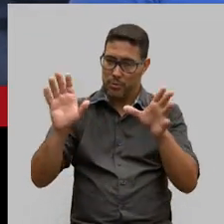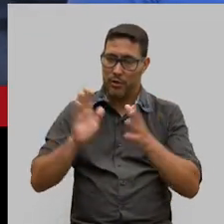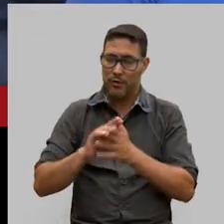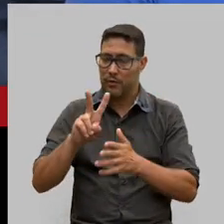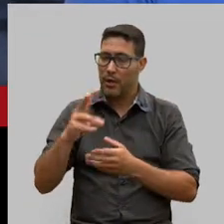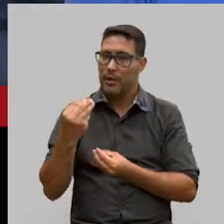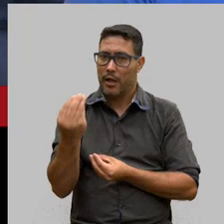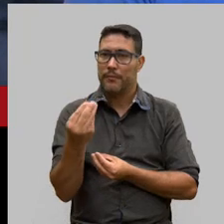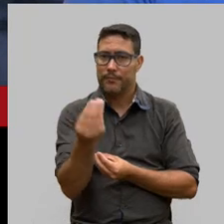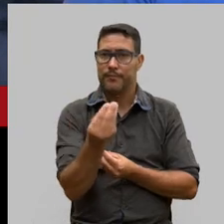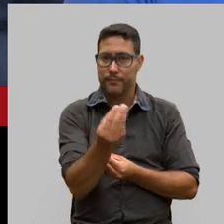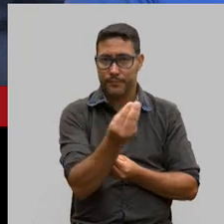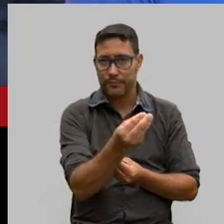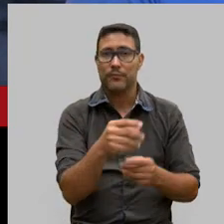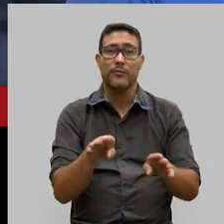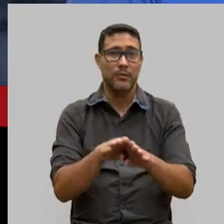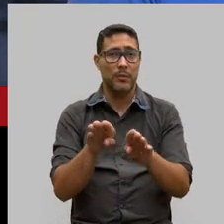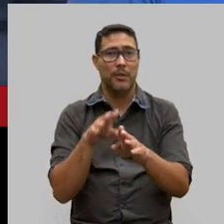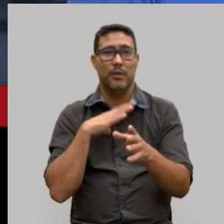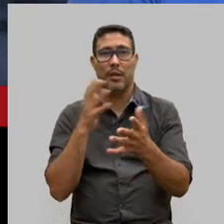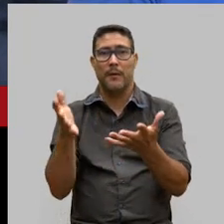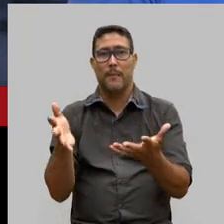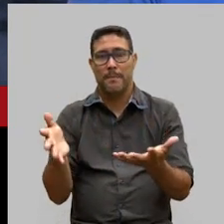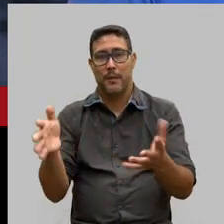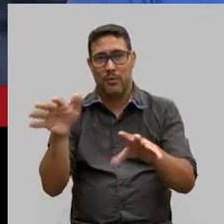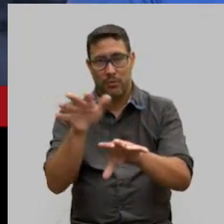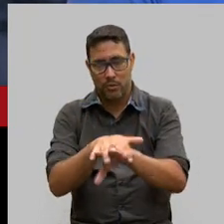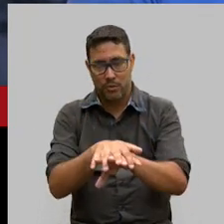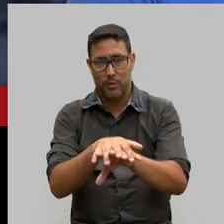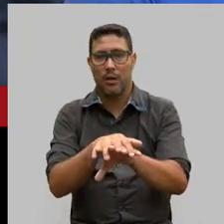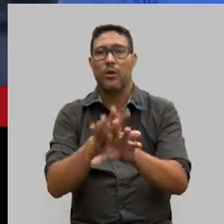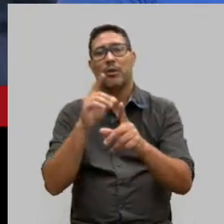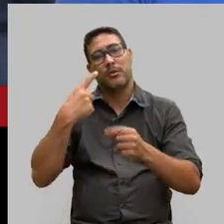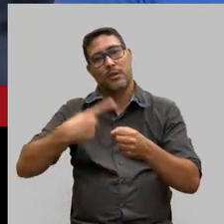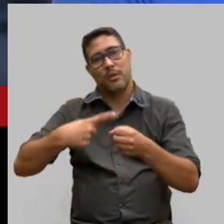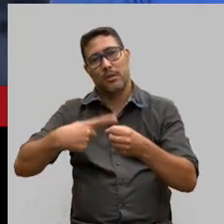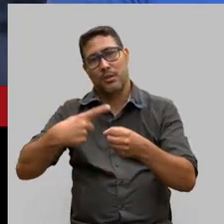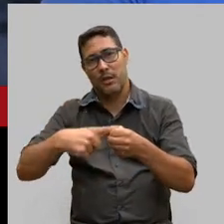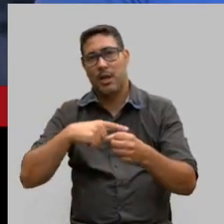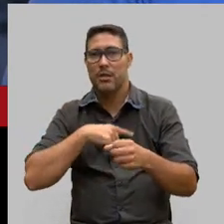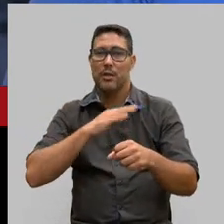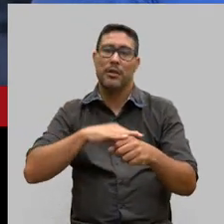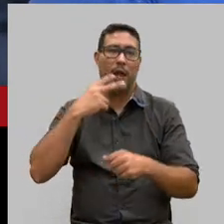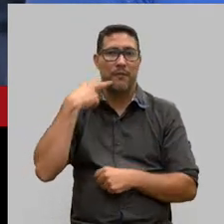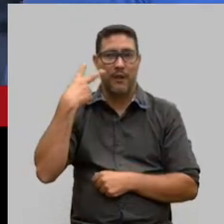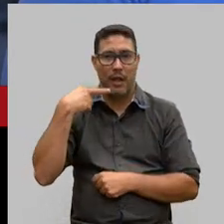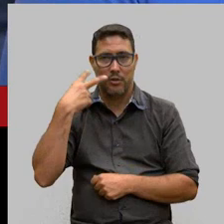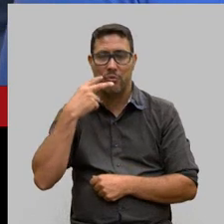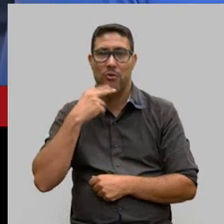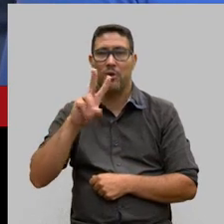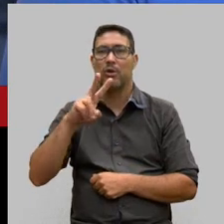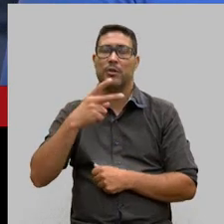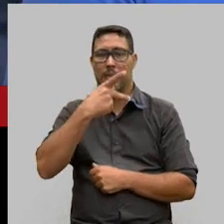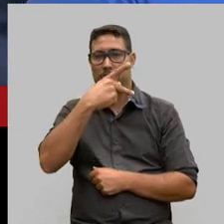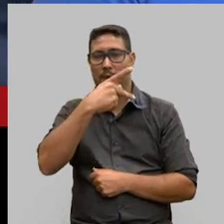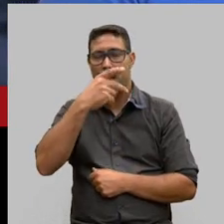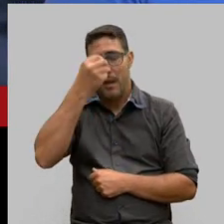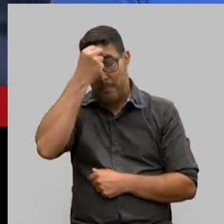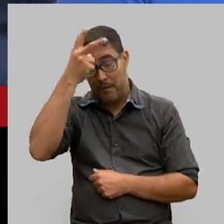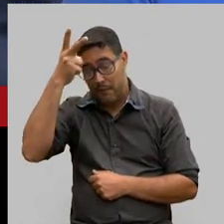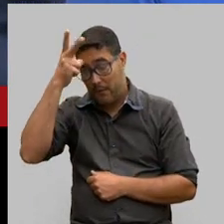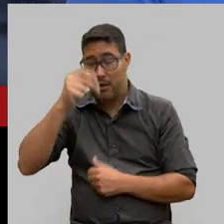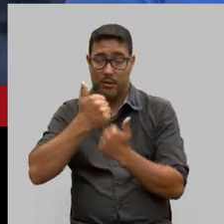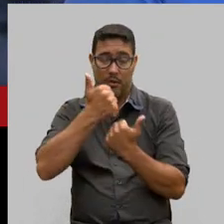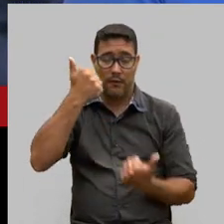aqui inclusão nas cidades tem muito Vereador tem Prefeito tem vice-prefeito aqui nós estamos fazendo uma proposta paraa criação da